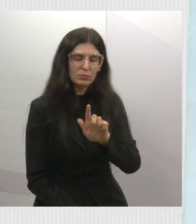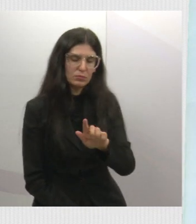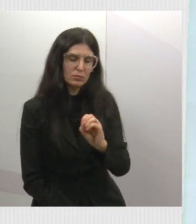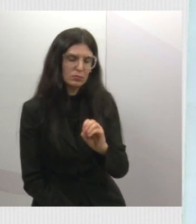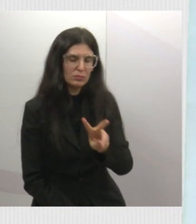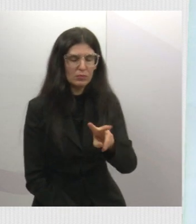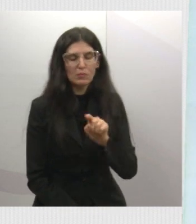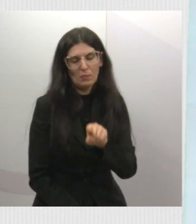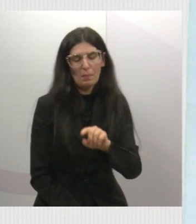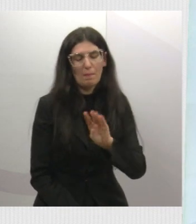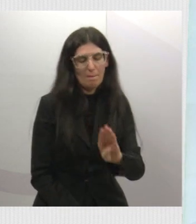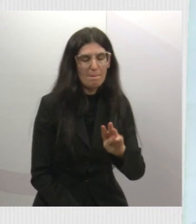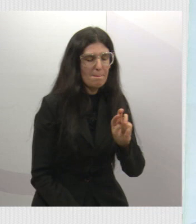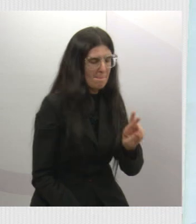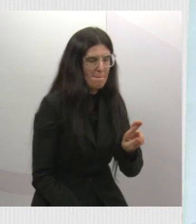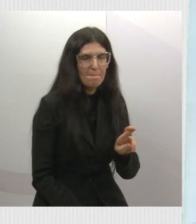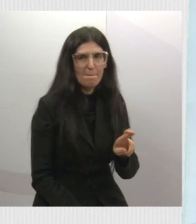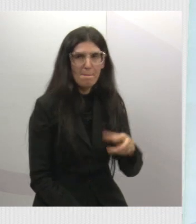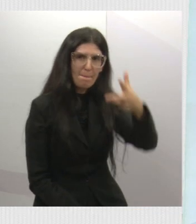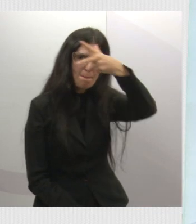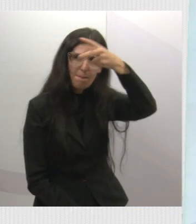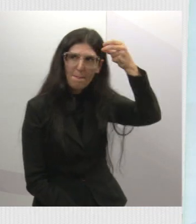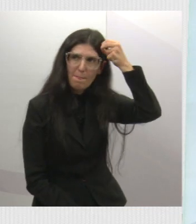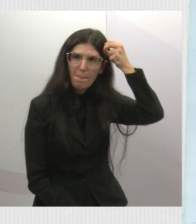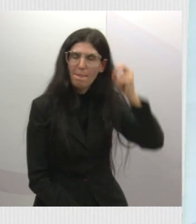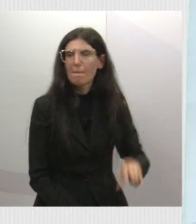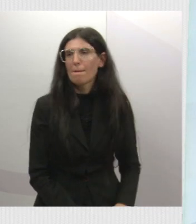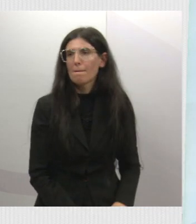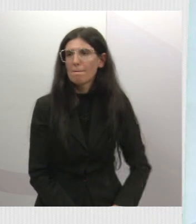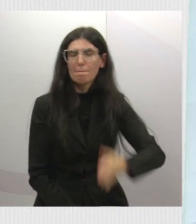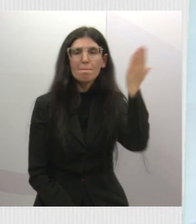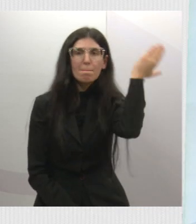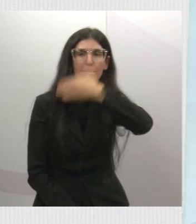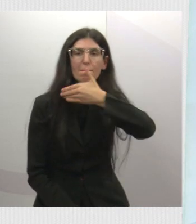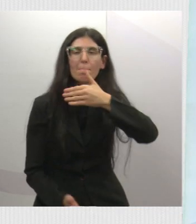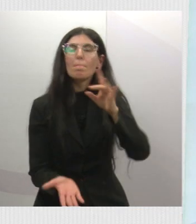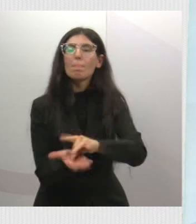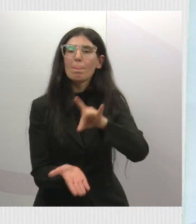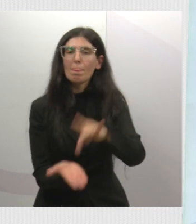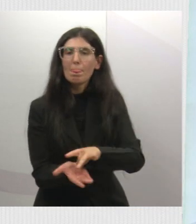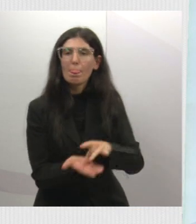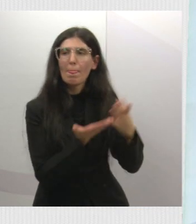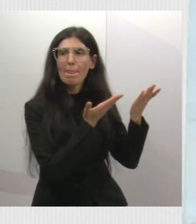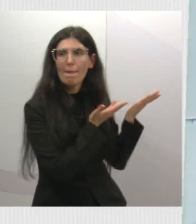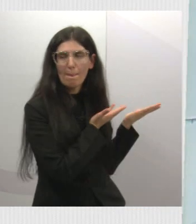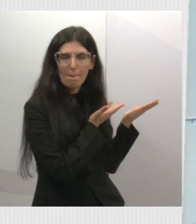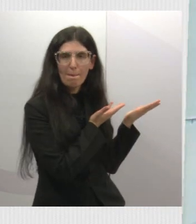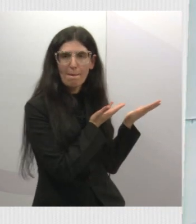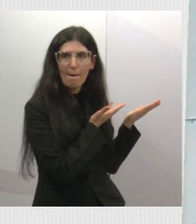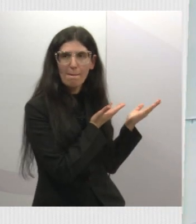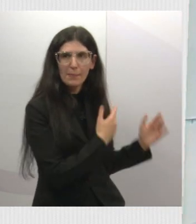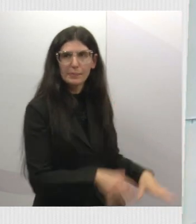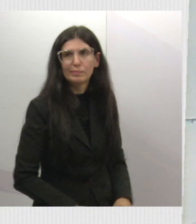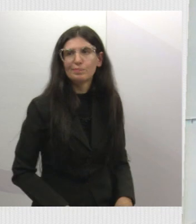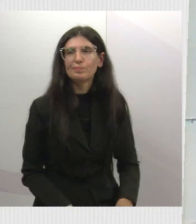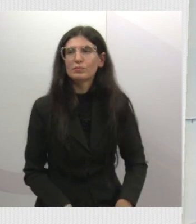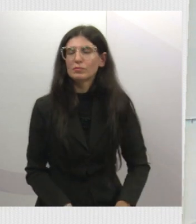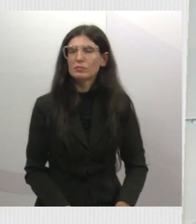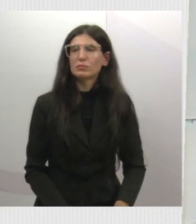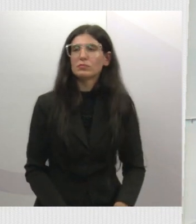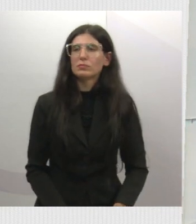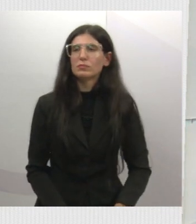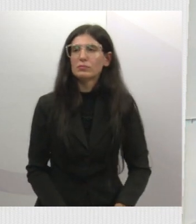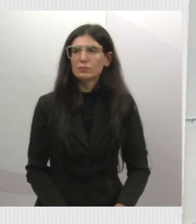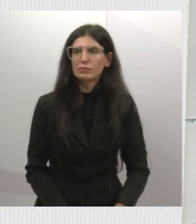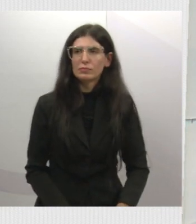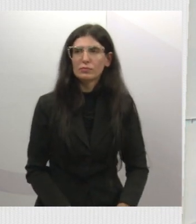www.jacareí.sp.gov.br. Vão clicar nesse ícone aqui, transparência. Clicando em transparência, vocês vão se deparar